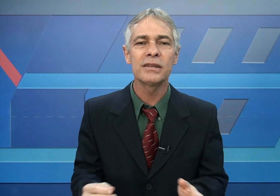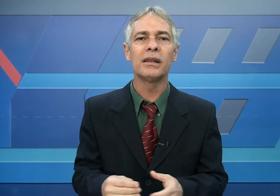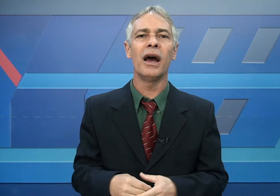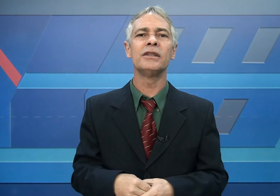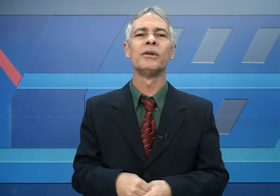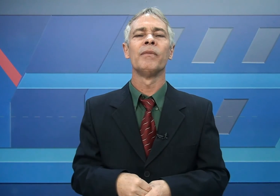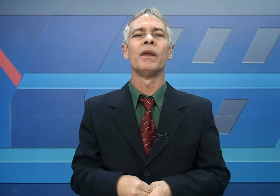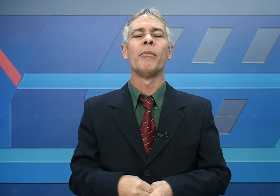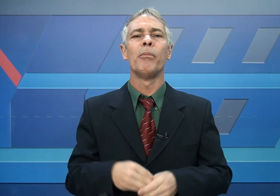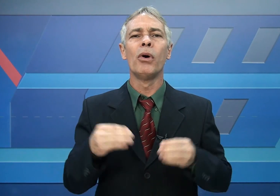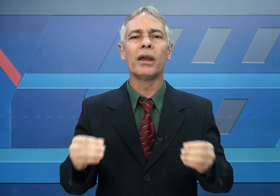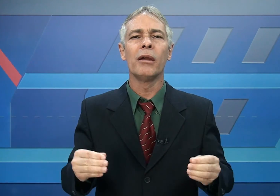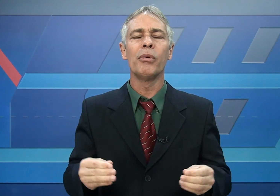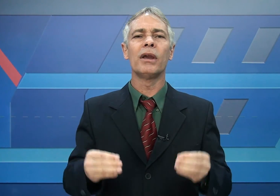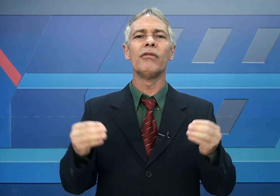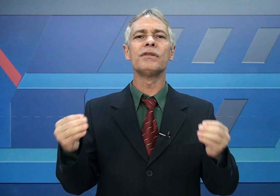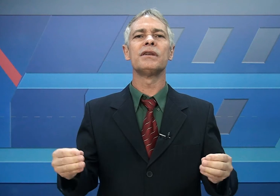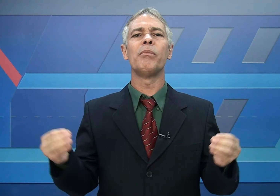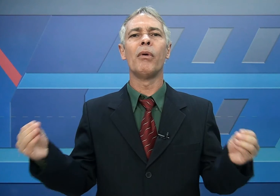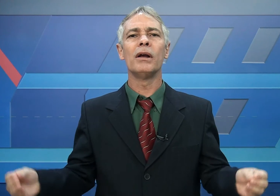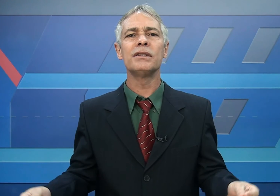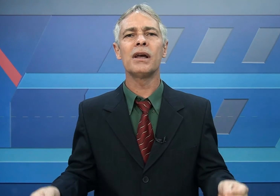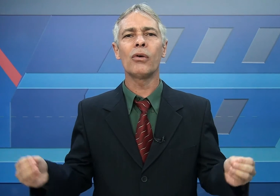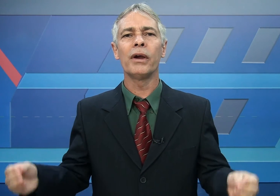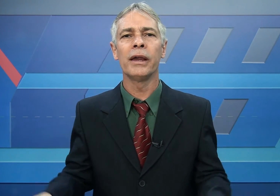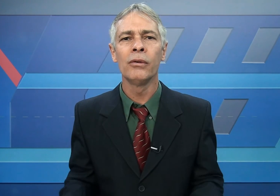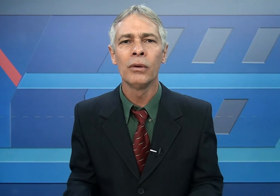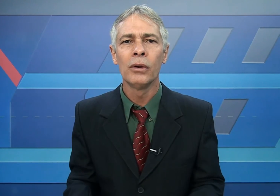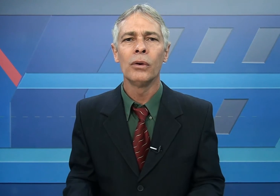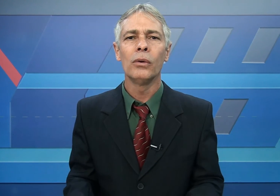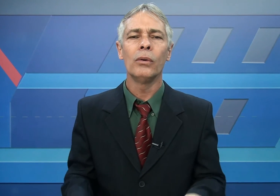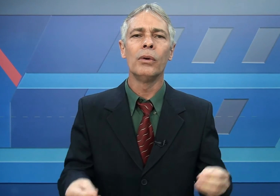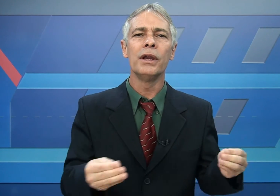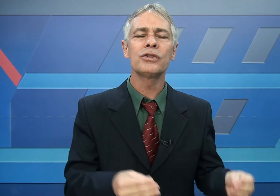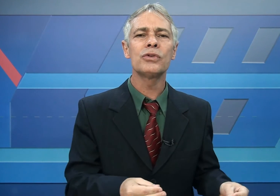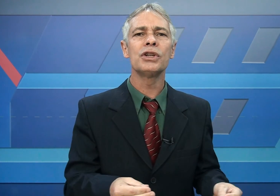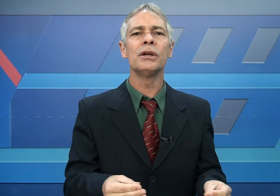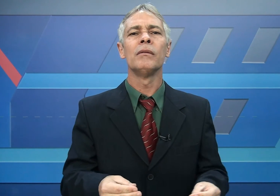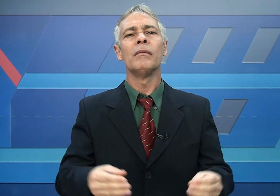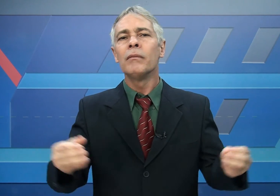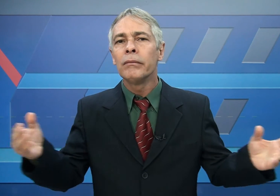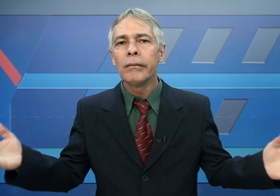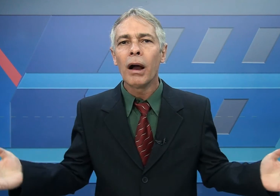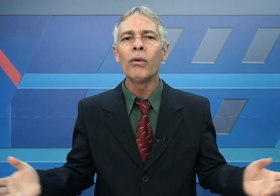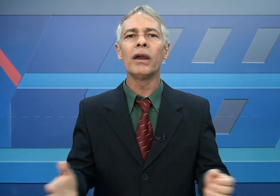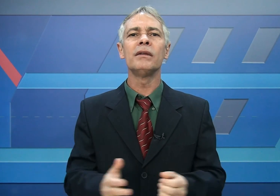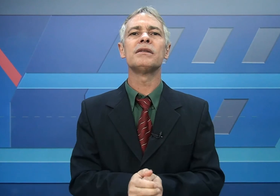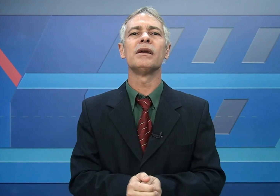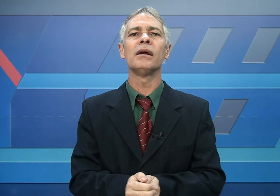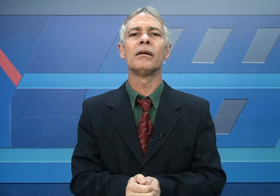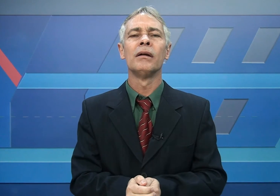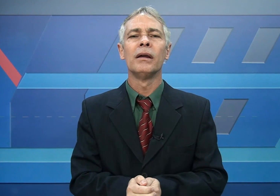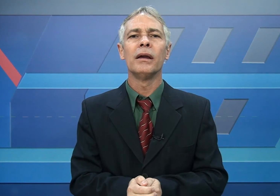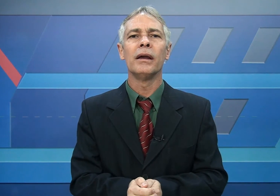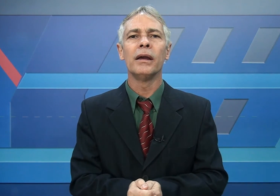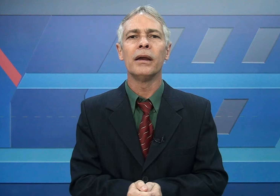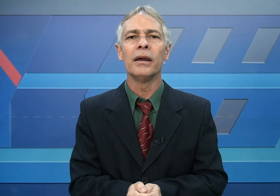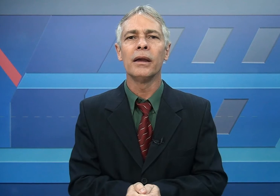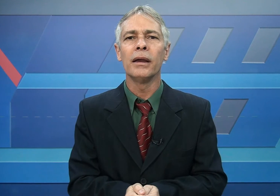faça na cidade. Por quê? Porque você pode estar correndo o risco de alguém ser